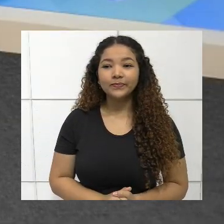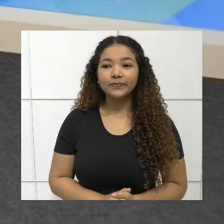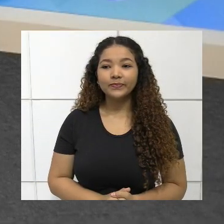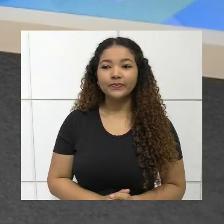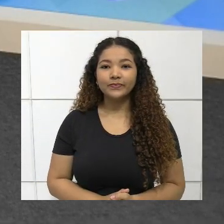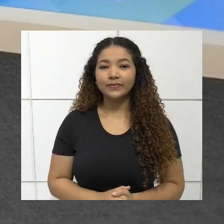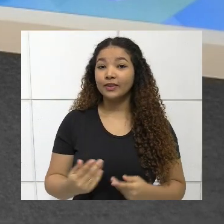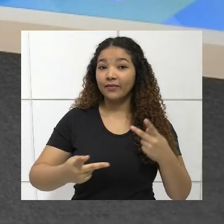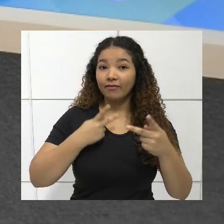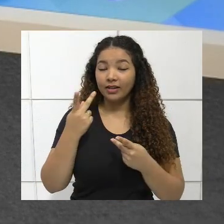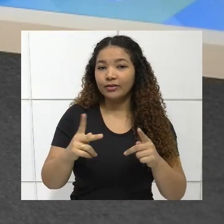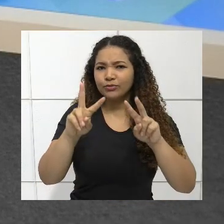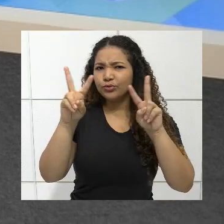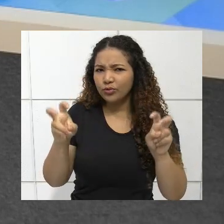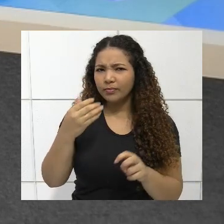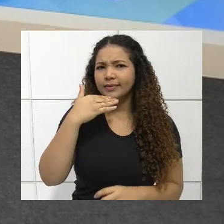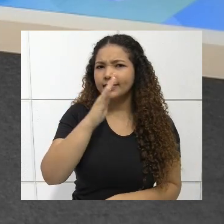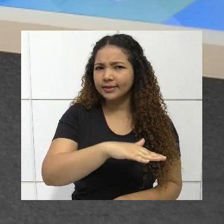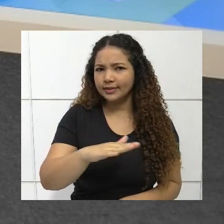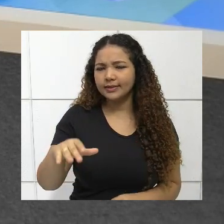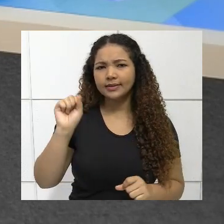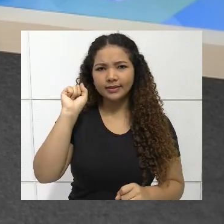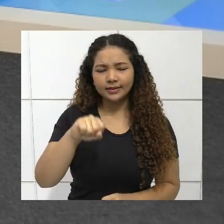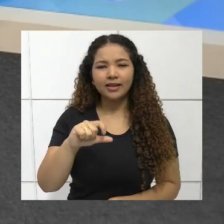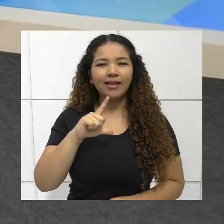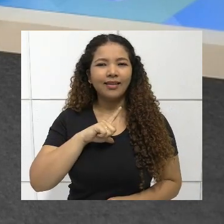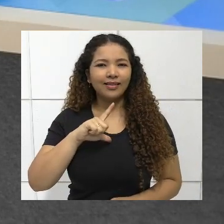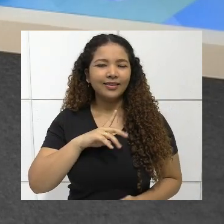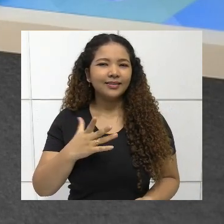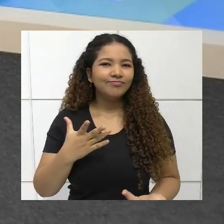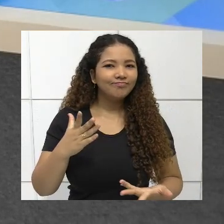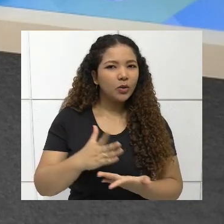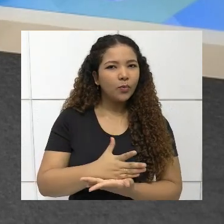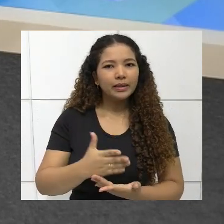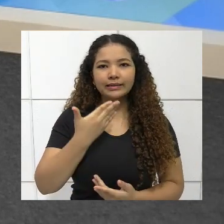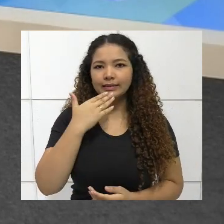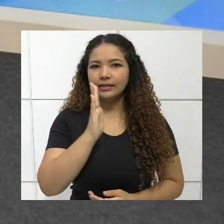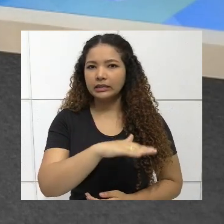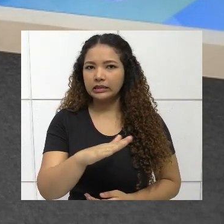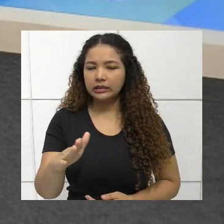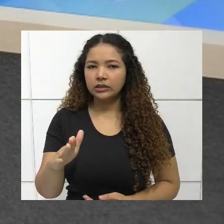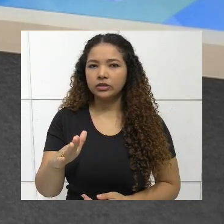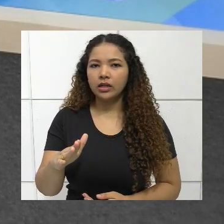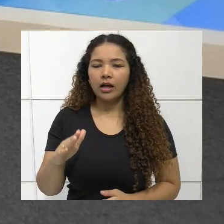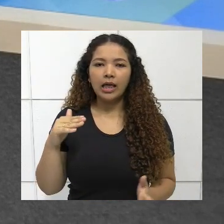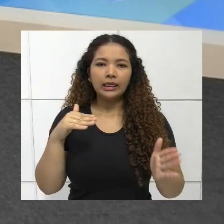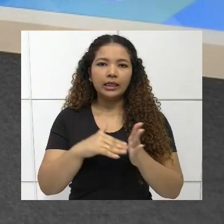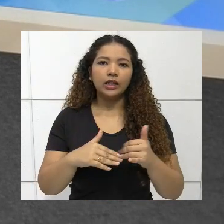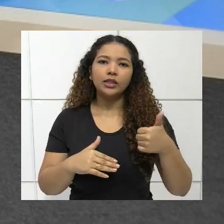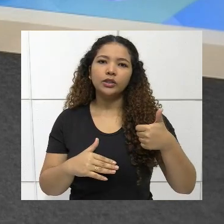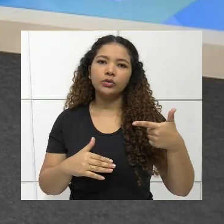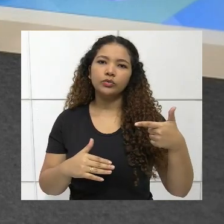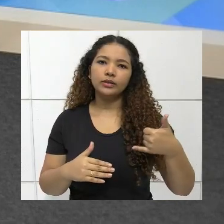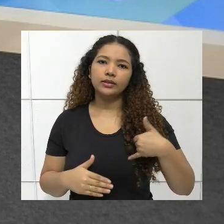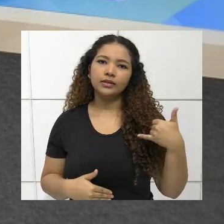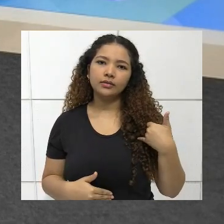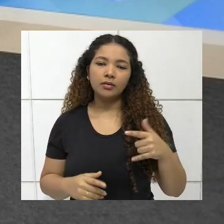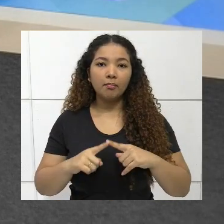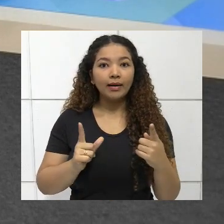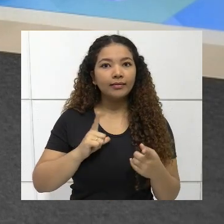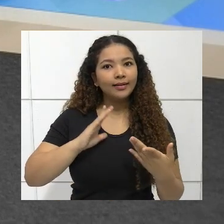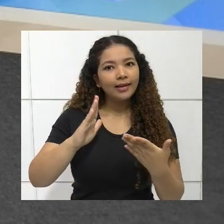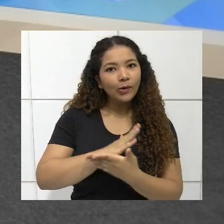ainda em alusão às crianças, existem aquelas crianças que vão, segundo a lei, até os 12 anos. Mas tem as crianças de